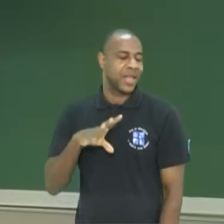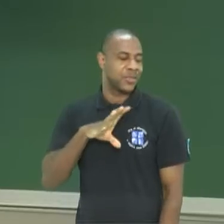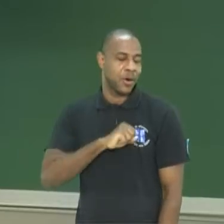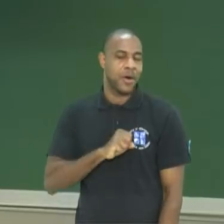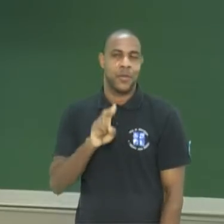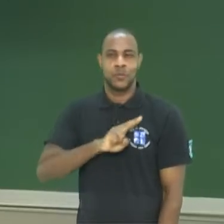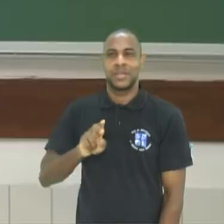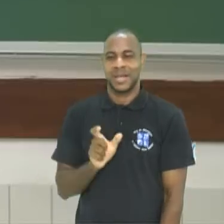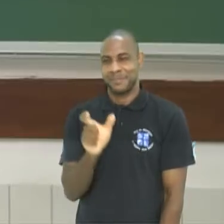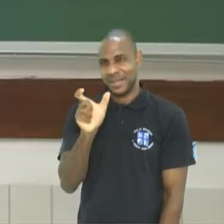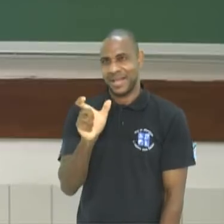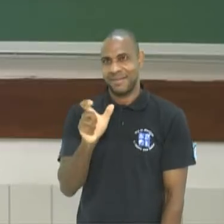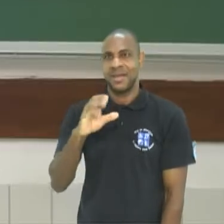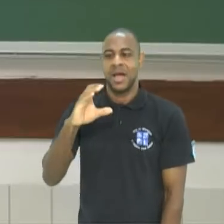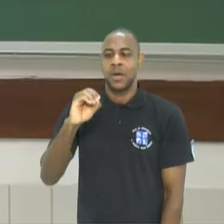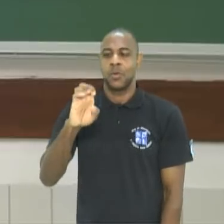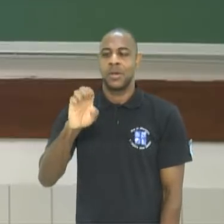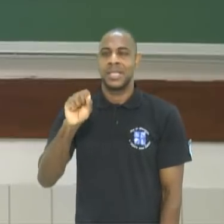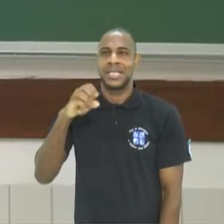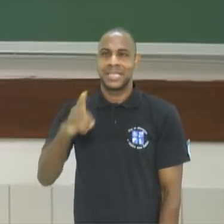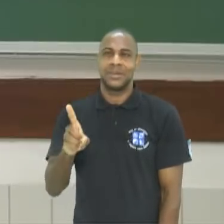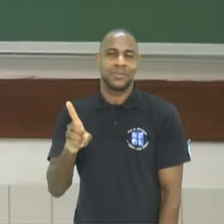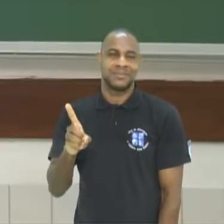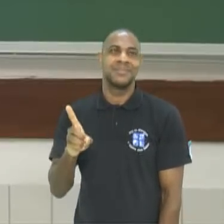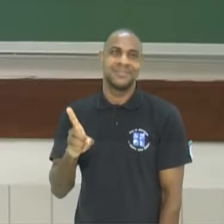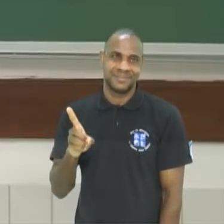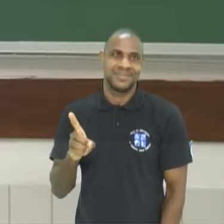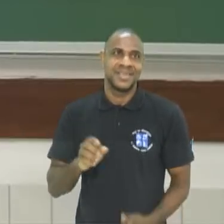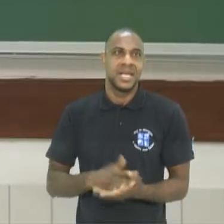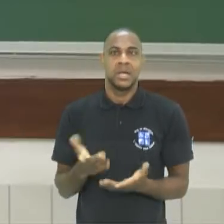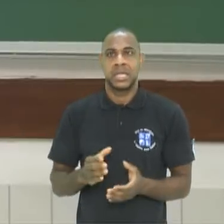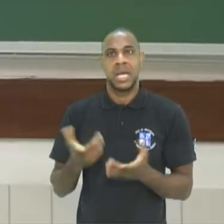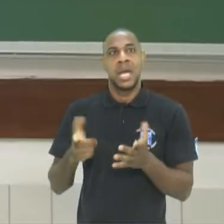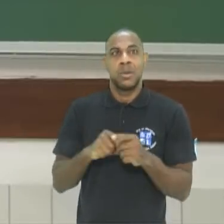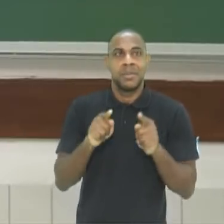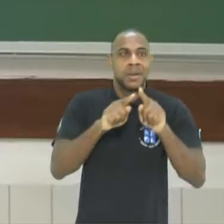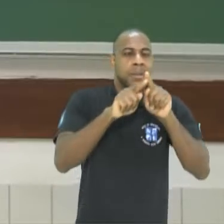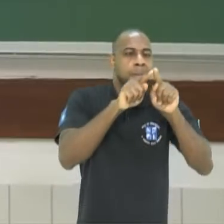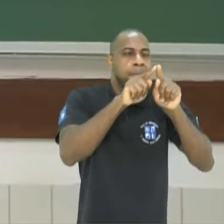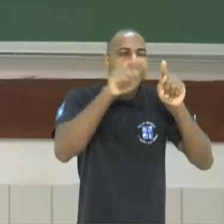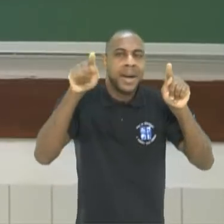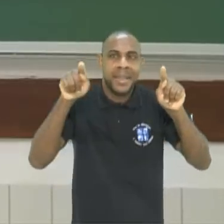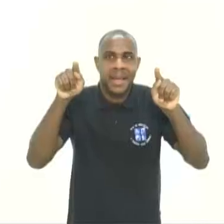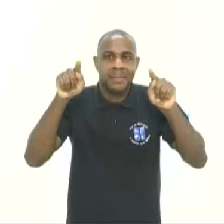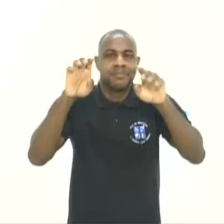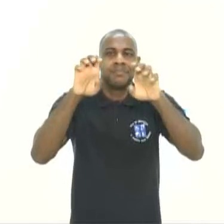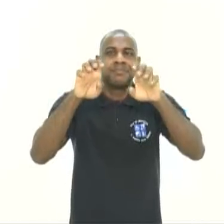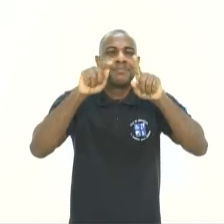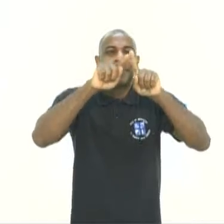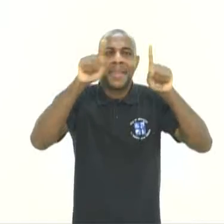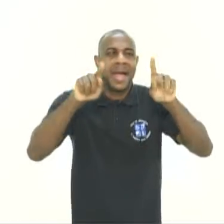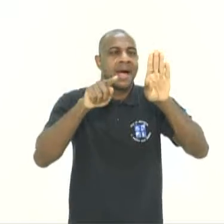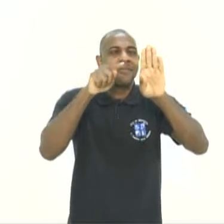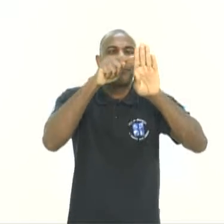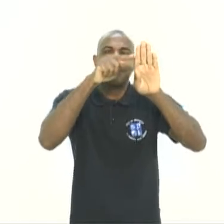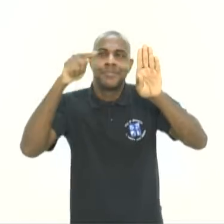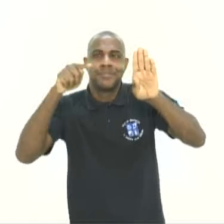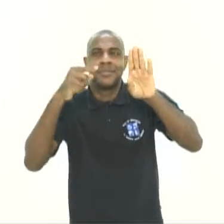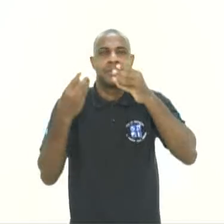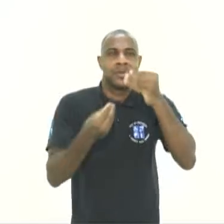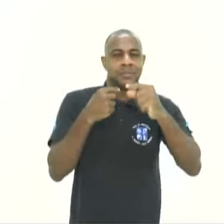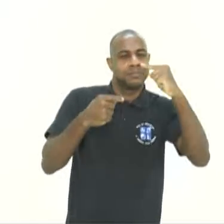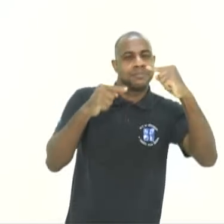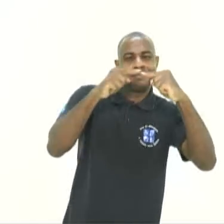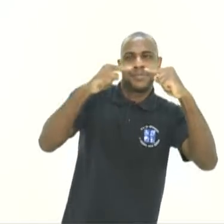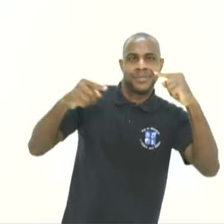aquela costura entre as orações, a costura entre os parágrafos. Existem inúmeros elementos